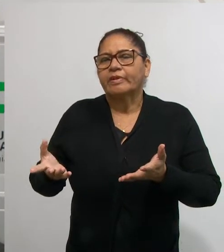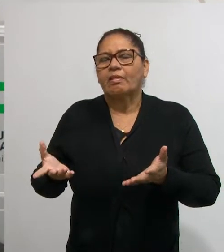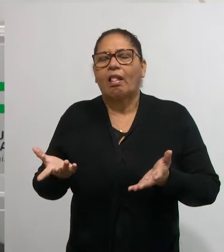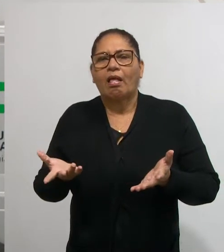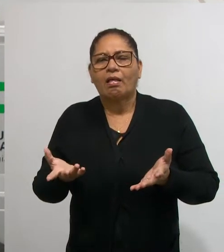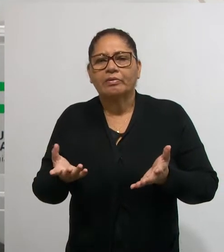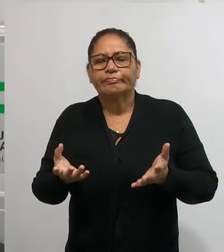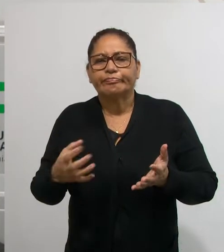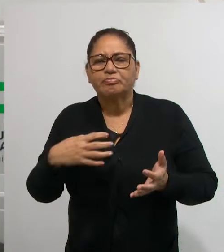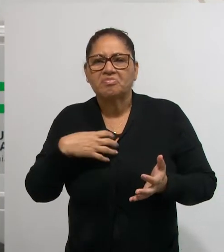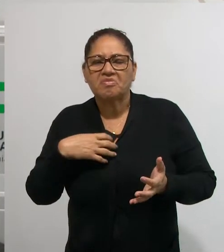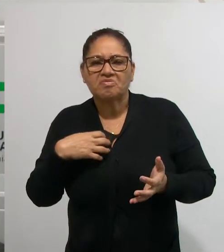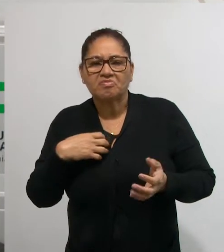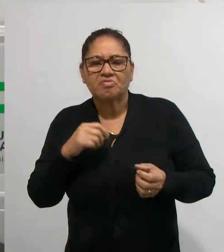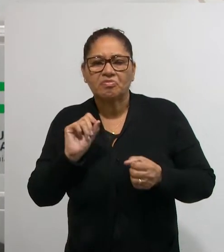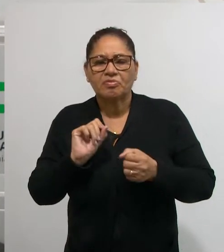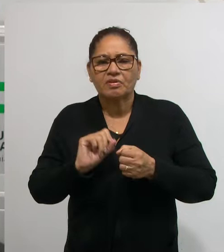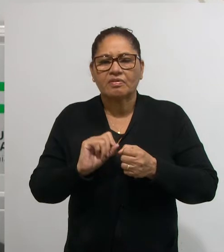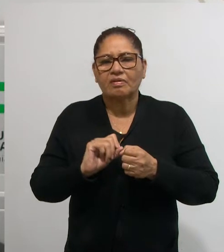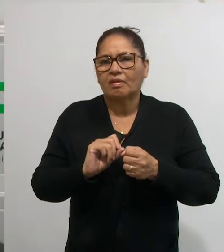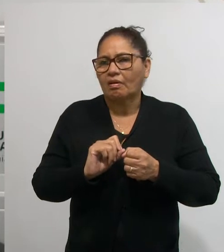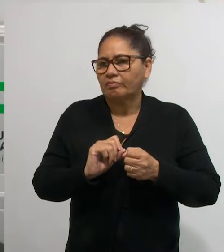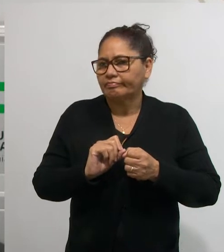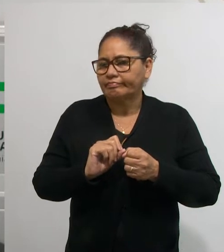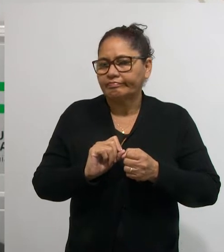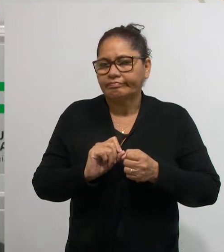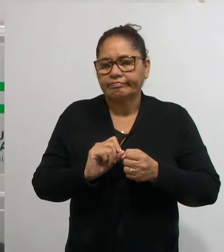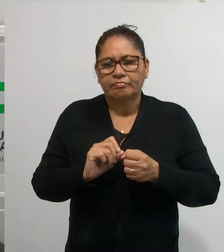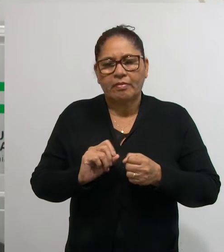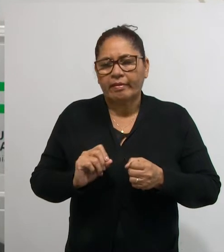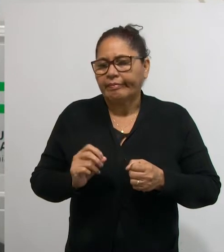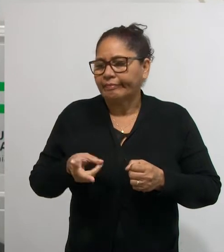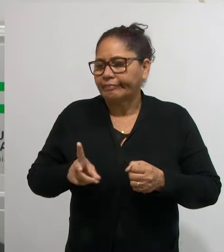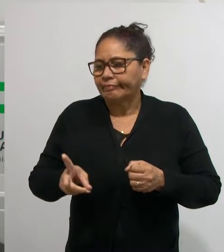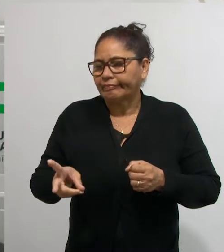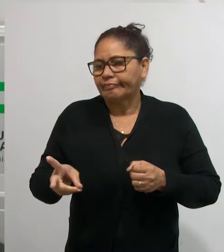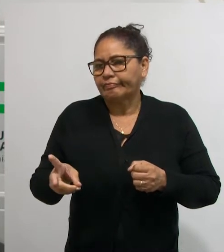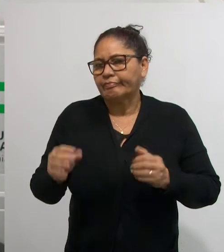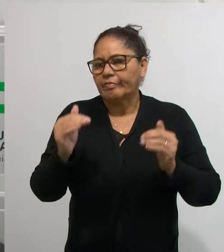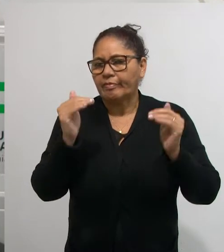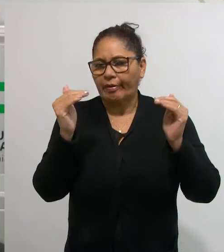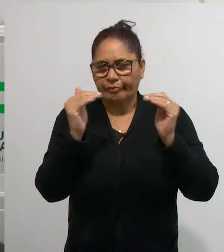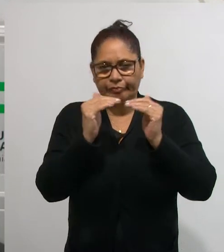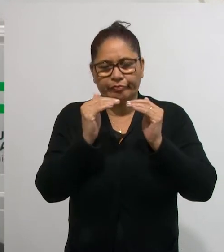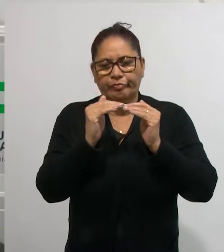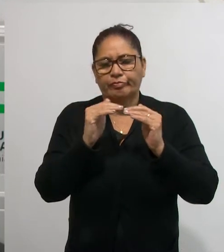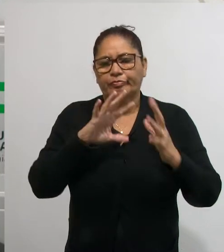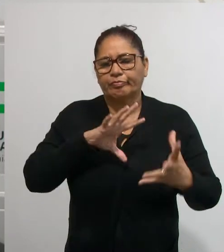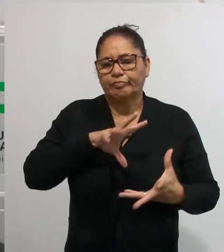se operar e que nem sempre ela chega igual para todo mundo. E